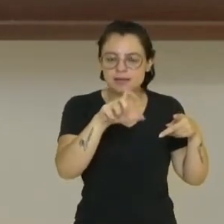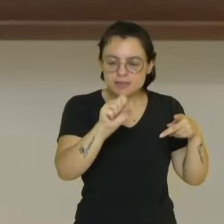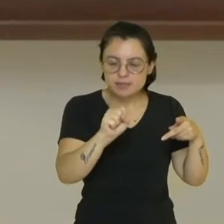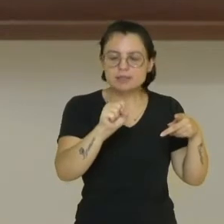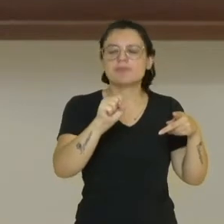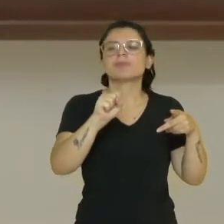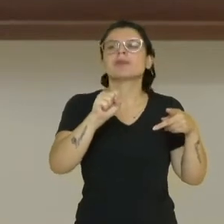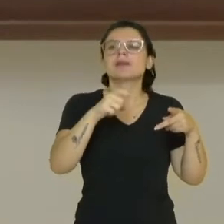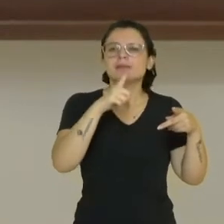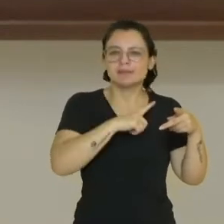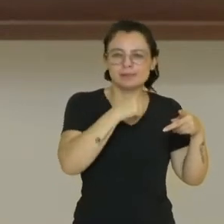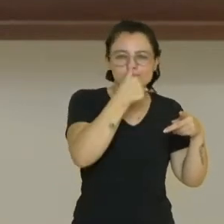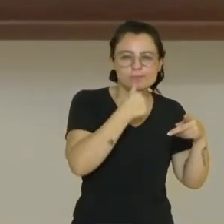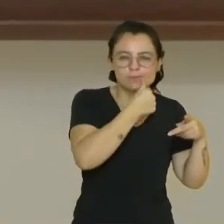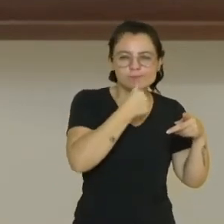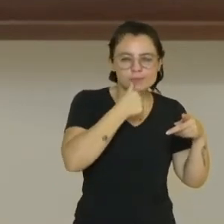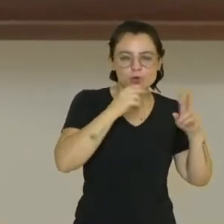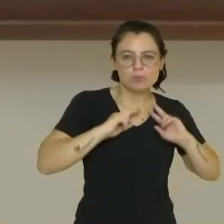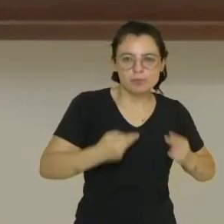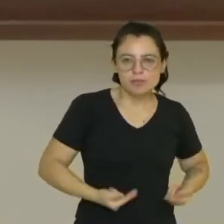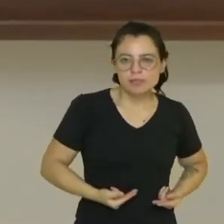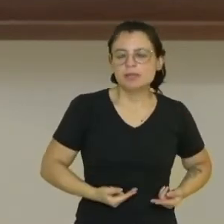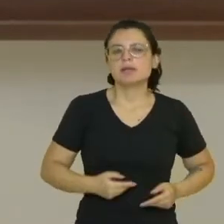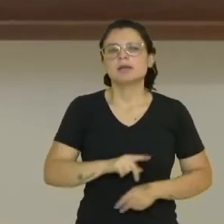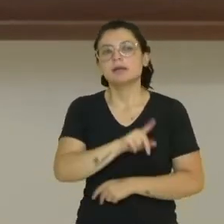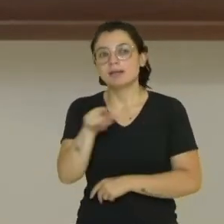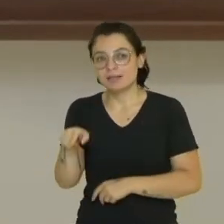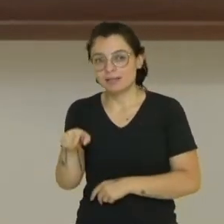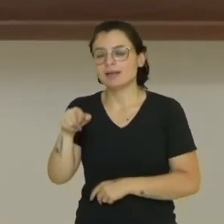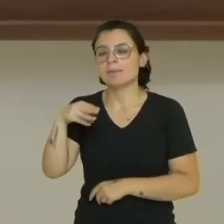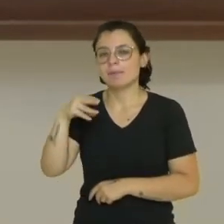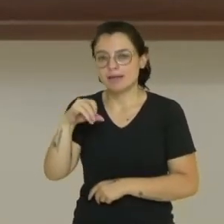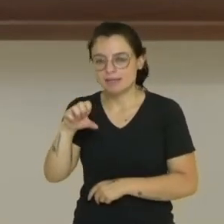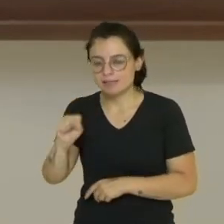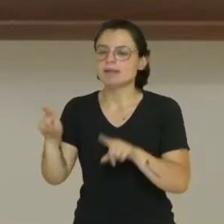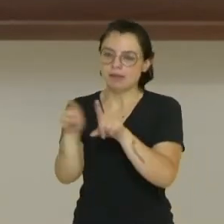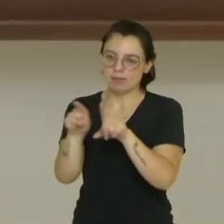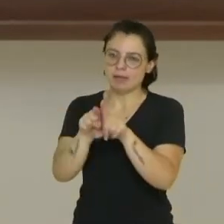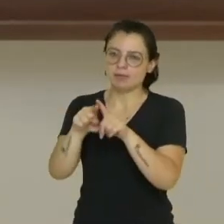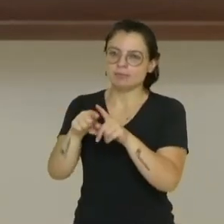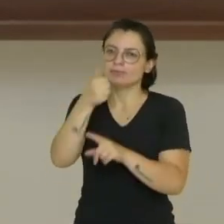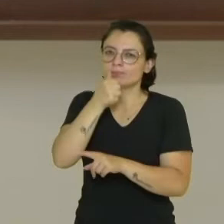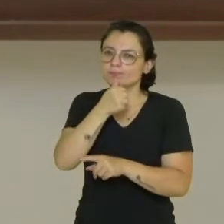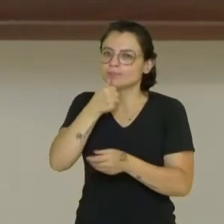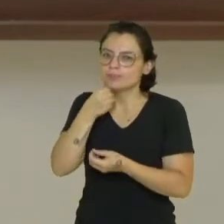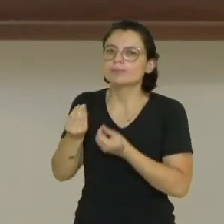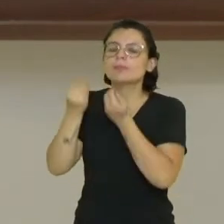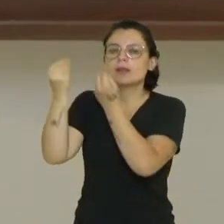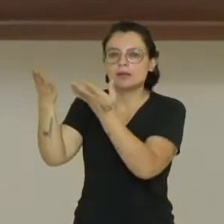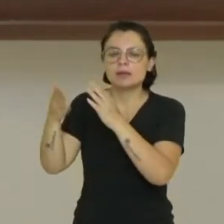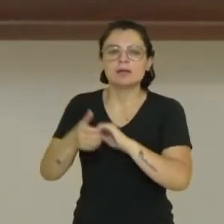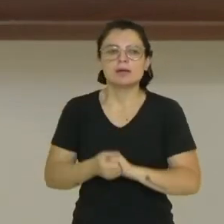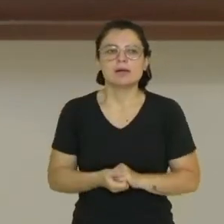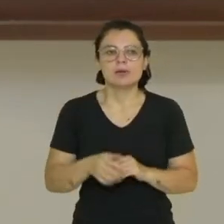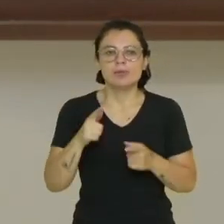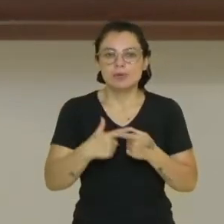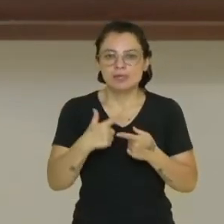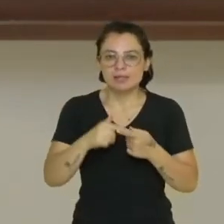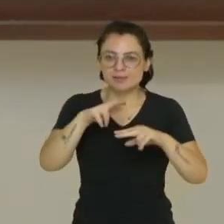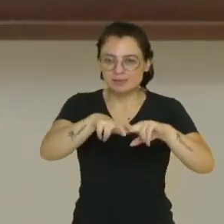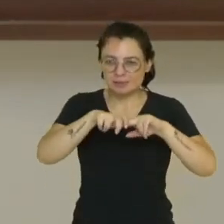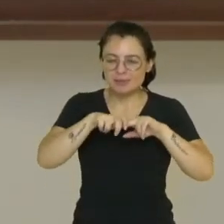sacrifícios humanos em oferenda aos deuses, acreditando que a partir desses sacrifícios humanos eles teriam uma